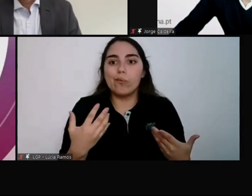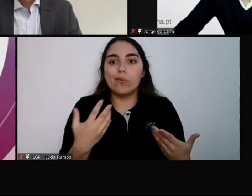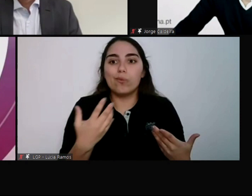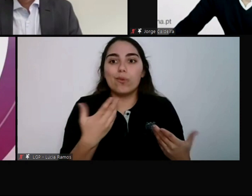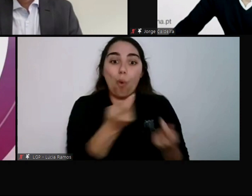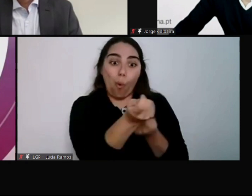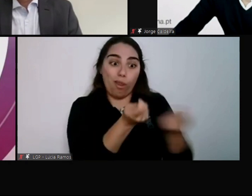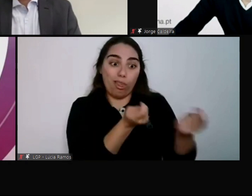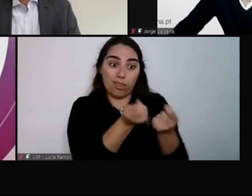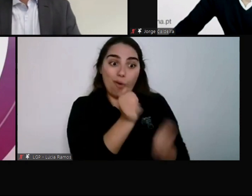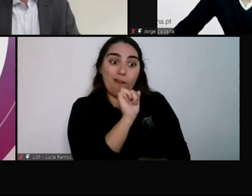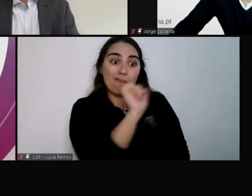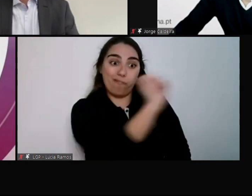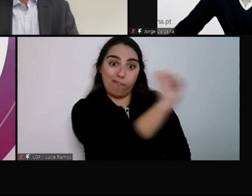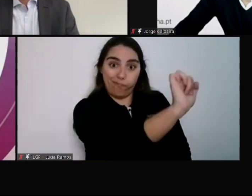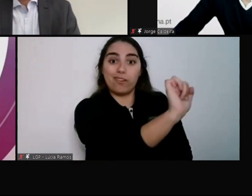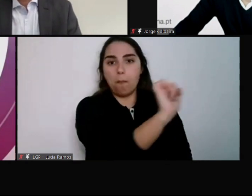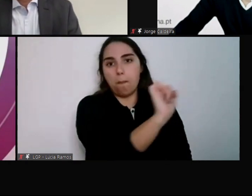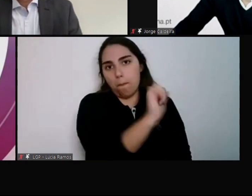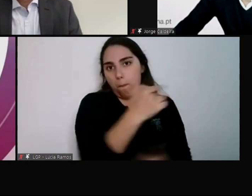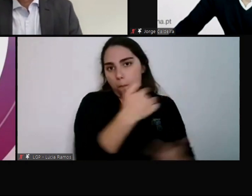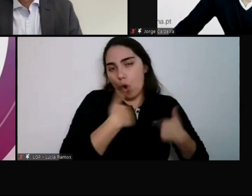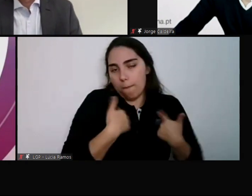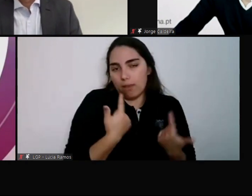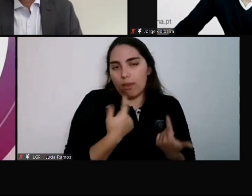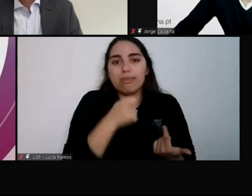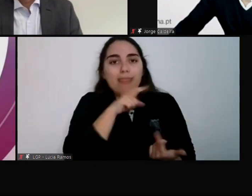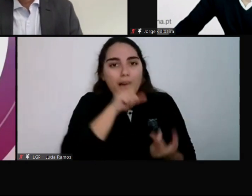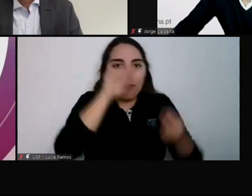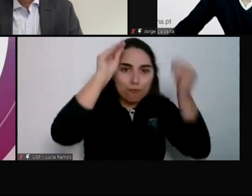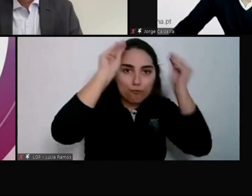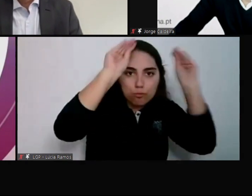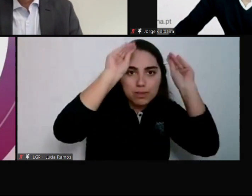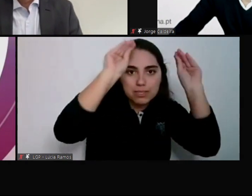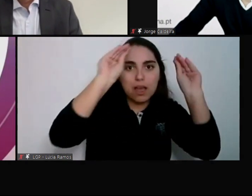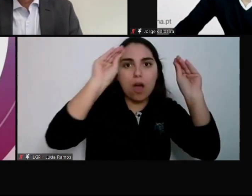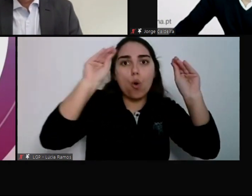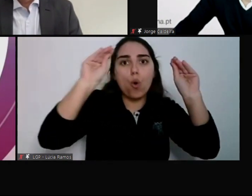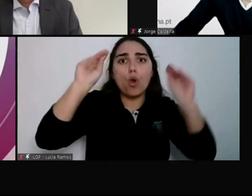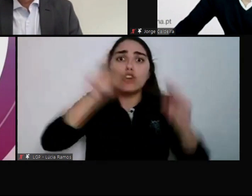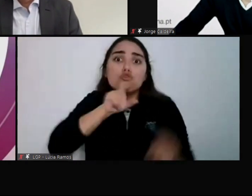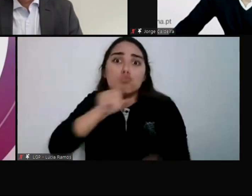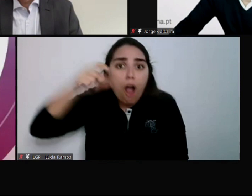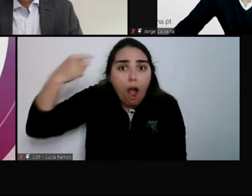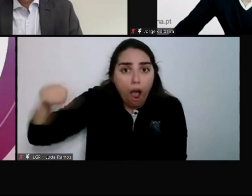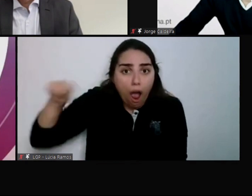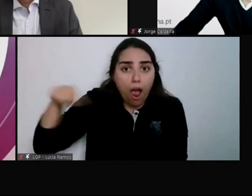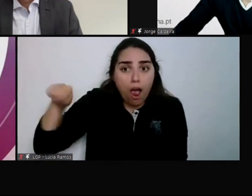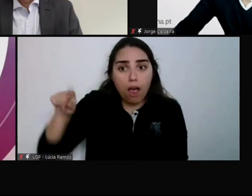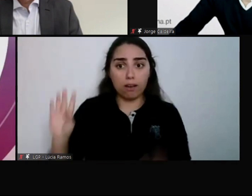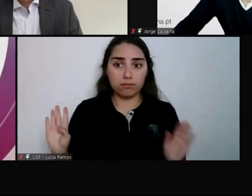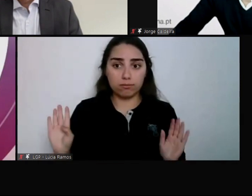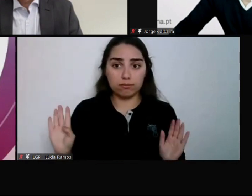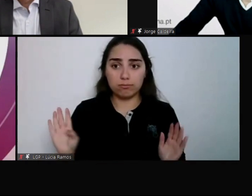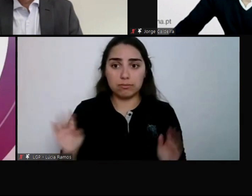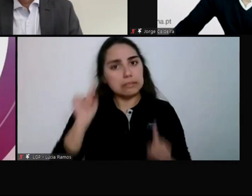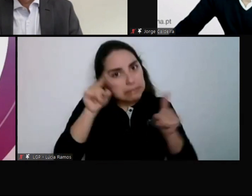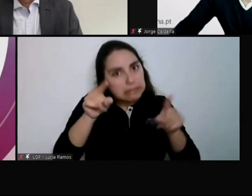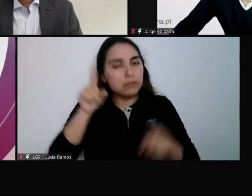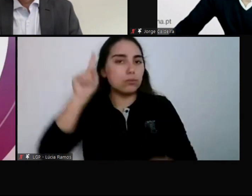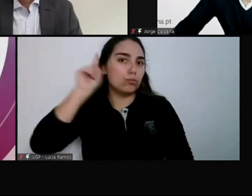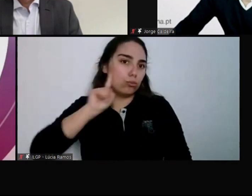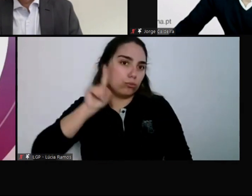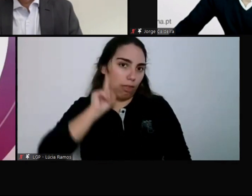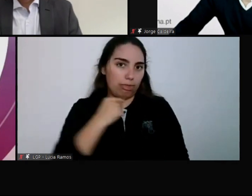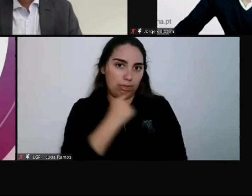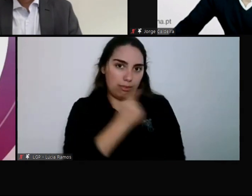organização para financiar a formação, não deixa de encontrar resposta no INA. Eu acho que isso é fundamental sublinhar. Eu gostava